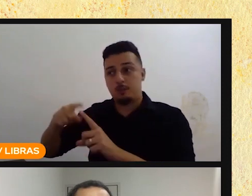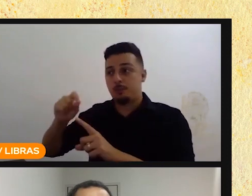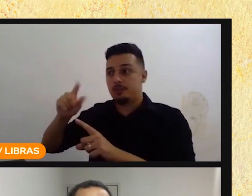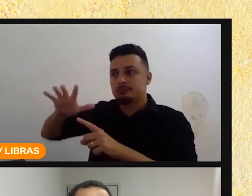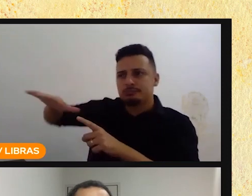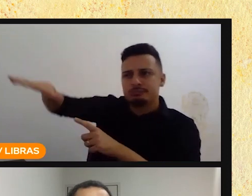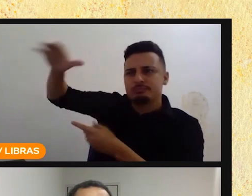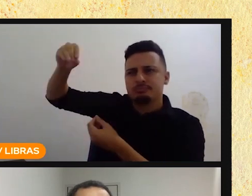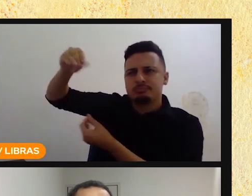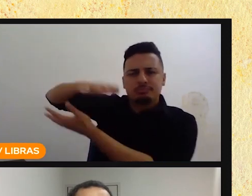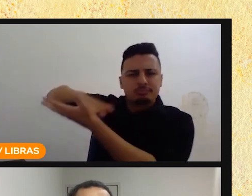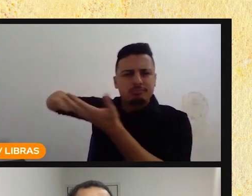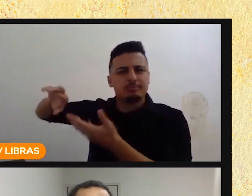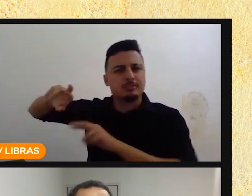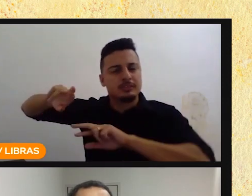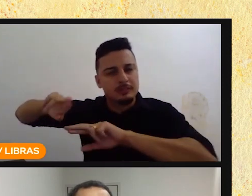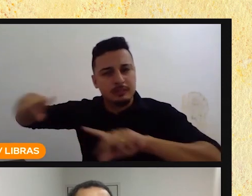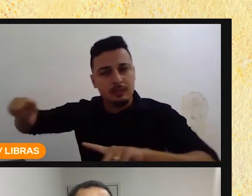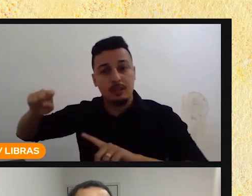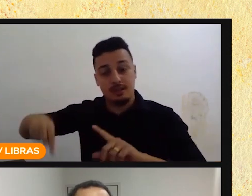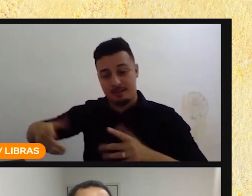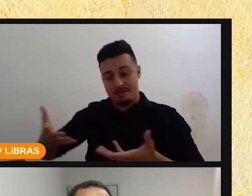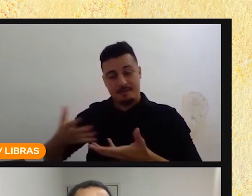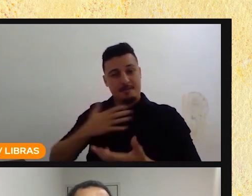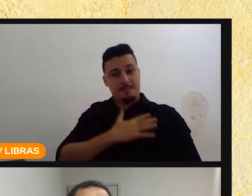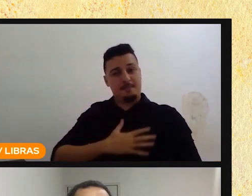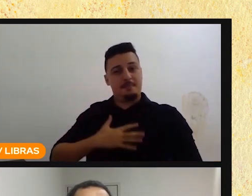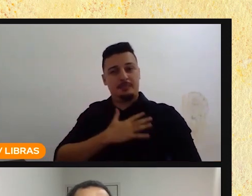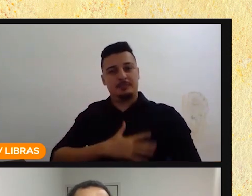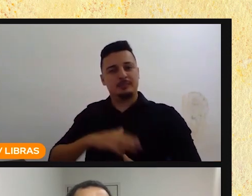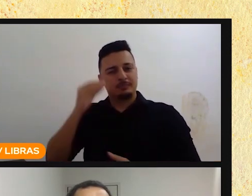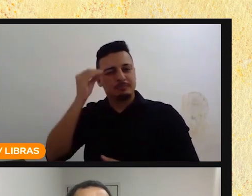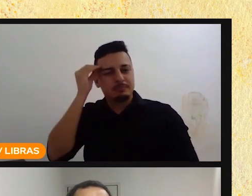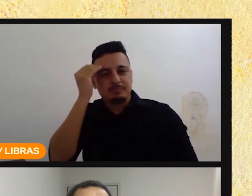aí com vocês essas experiências, vivências.